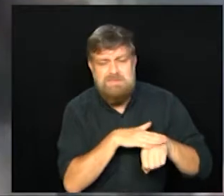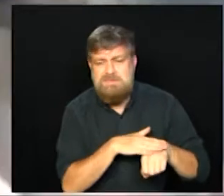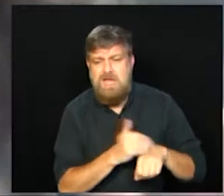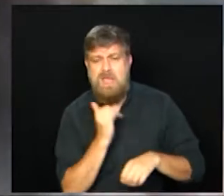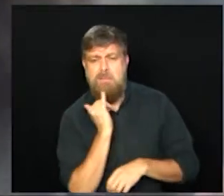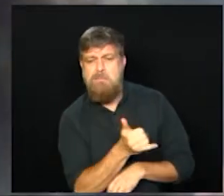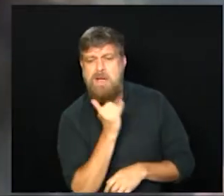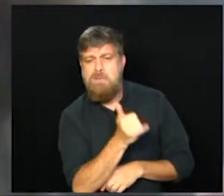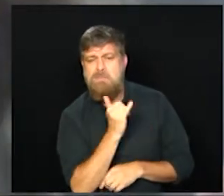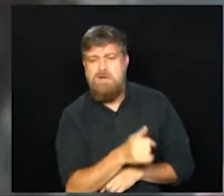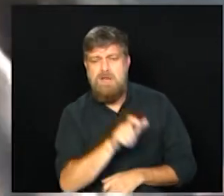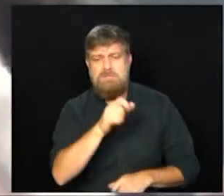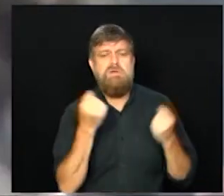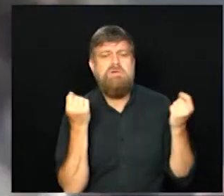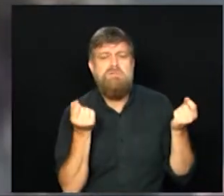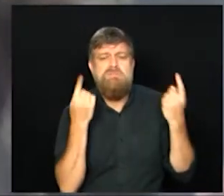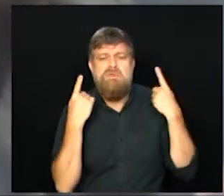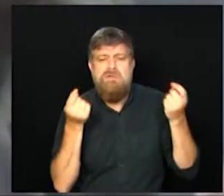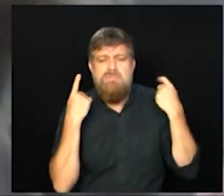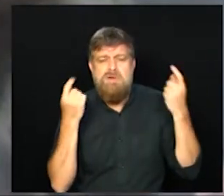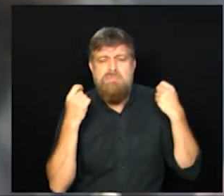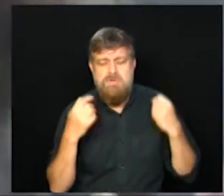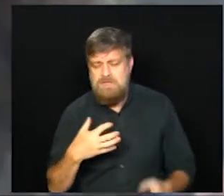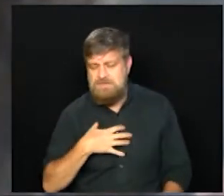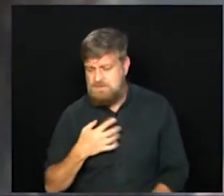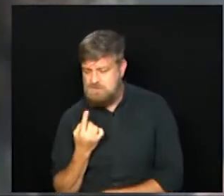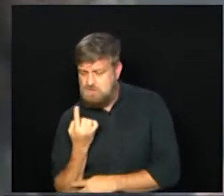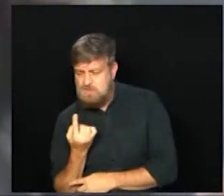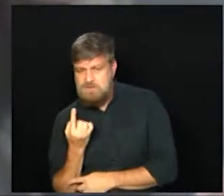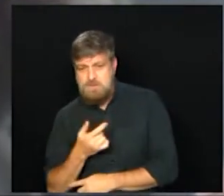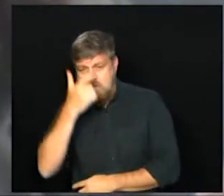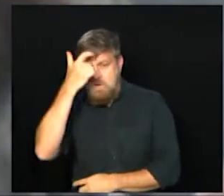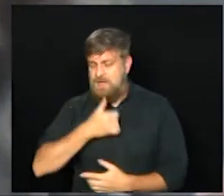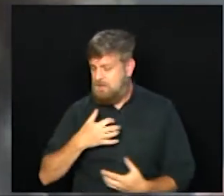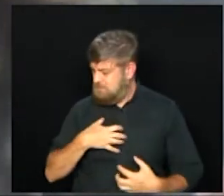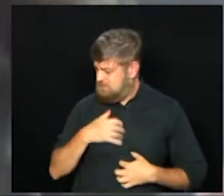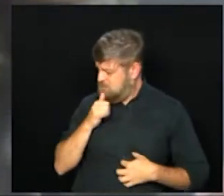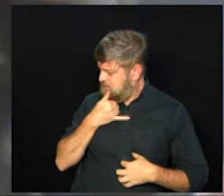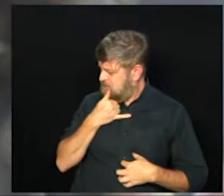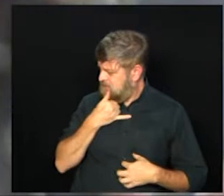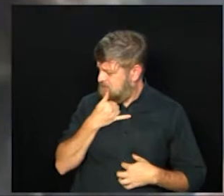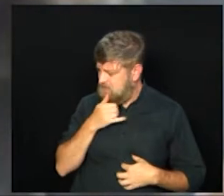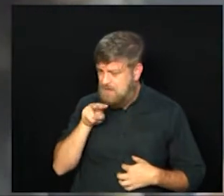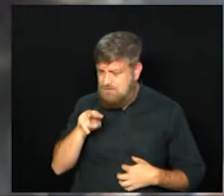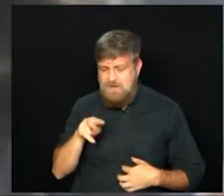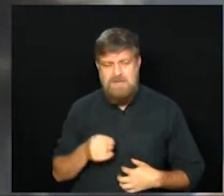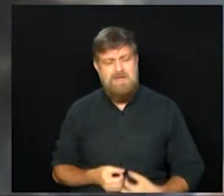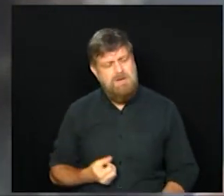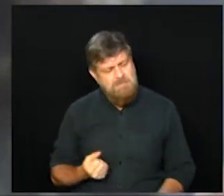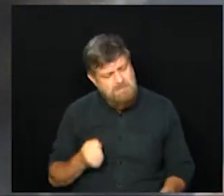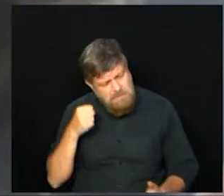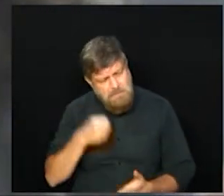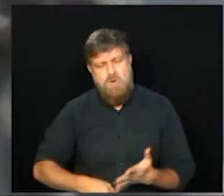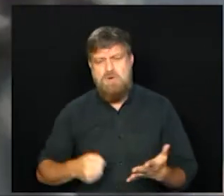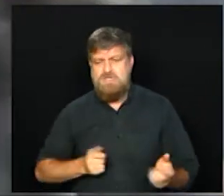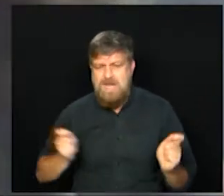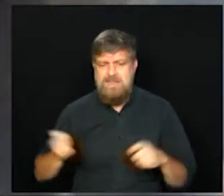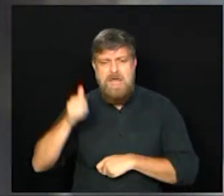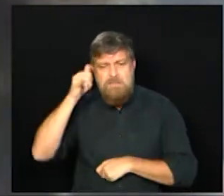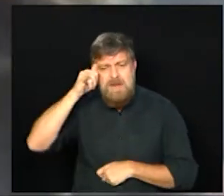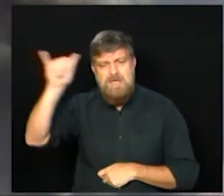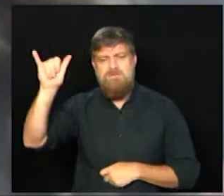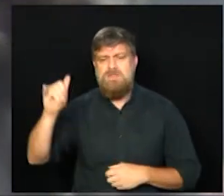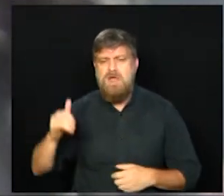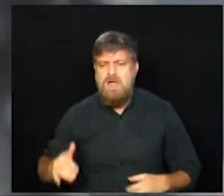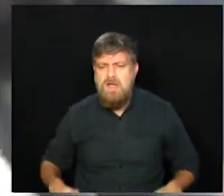dizendo, ninguém me ouve, é muito triste para você que está lá na ponta trabalhando, ouvir isso e dizer, poxa, eu poderia ter evitado chegar até